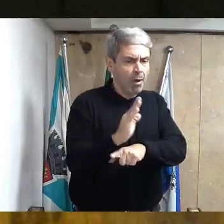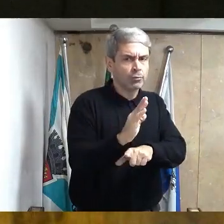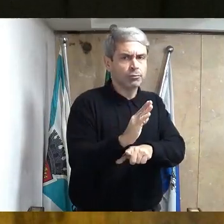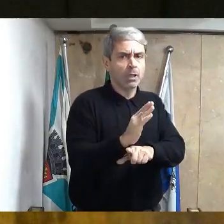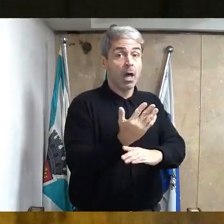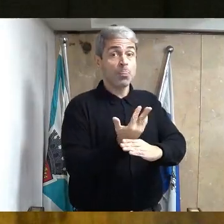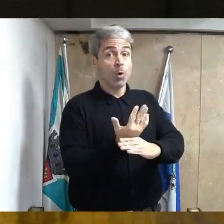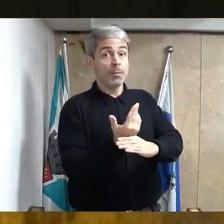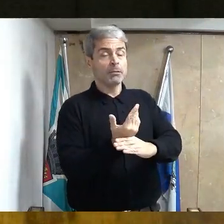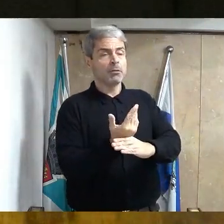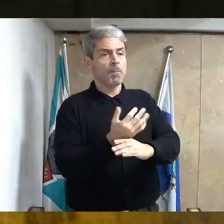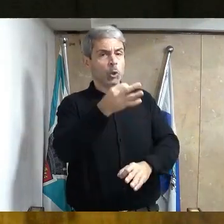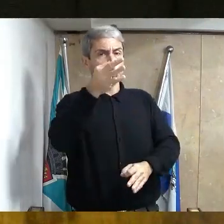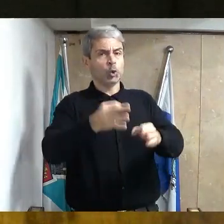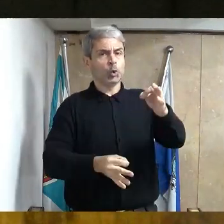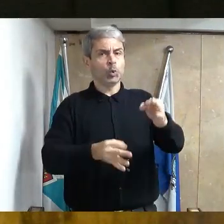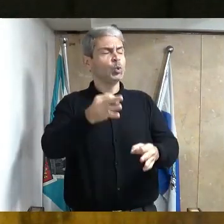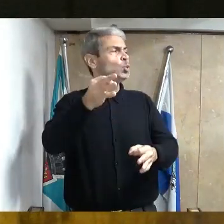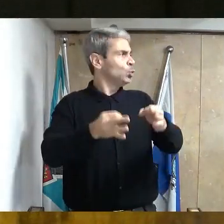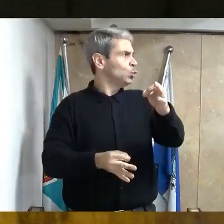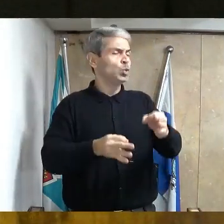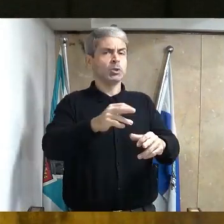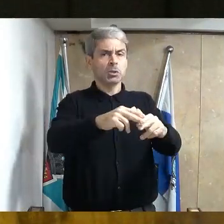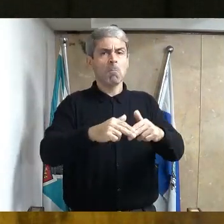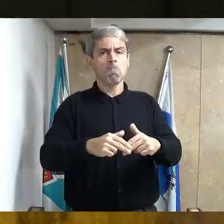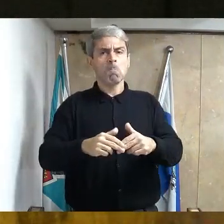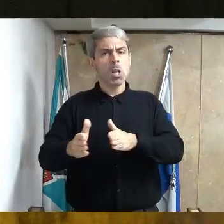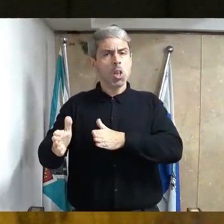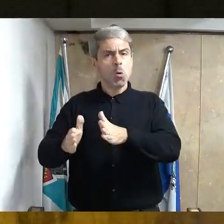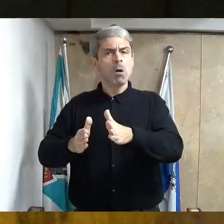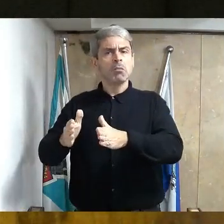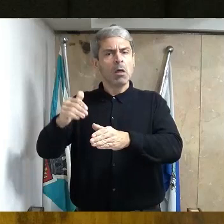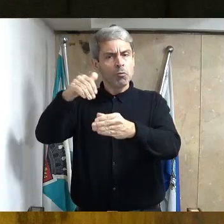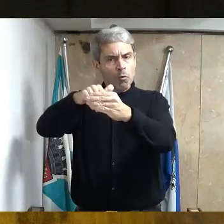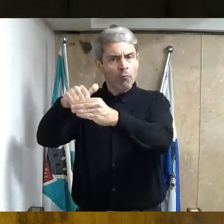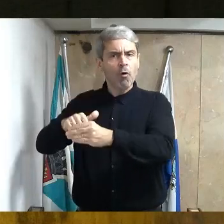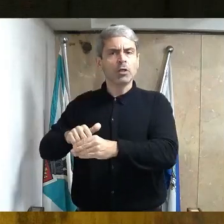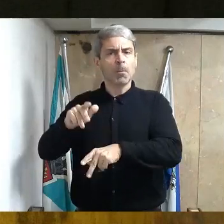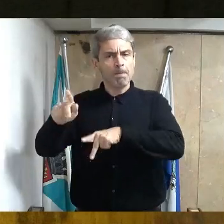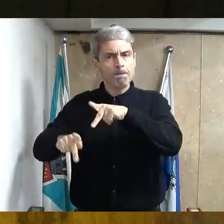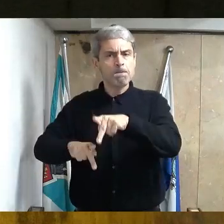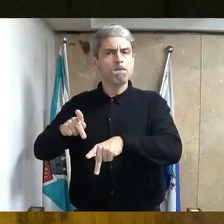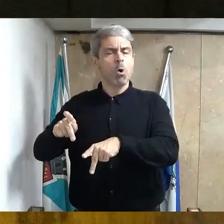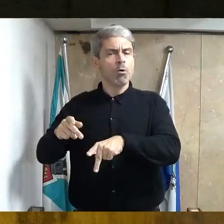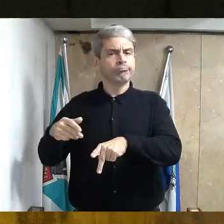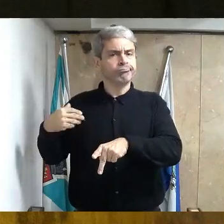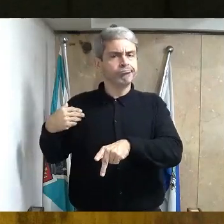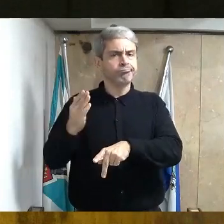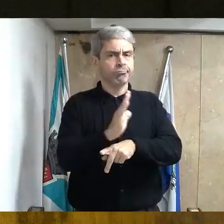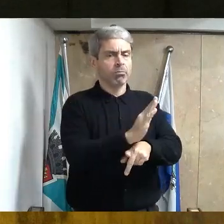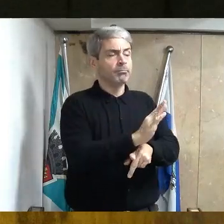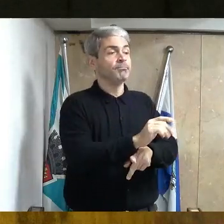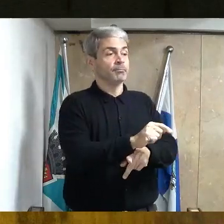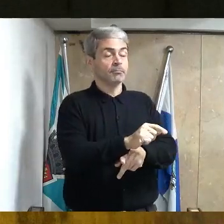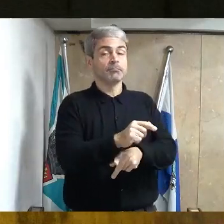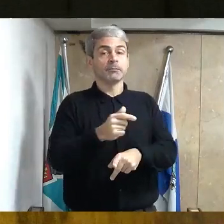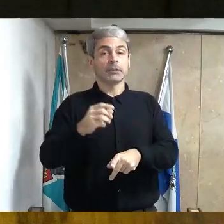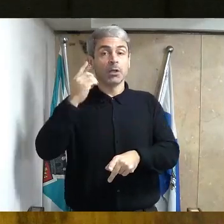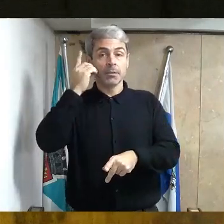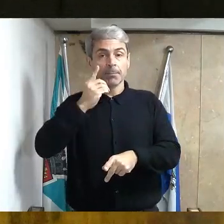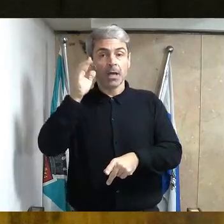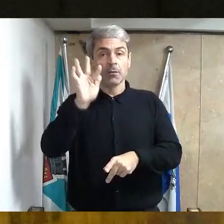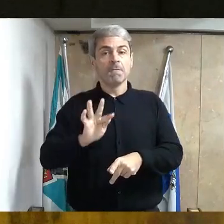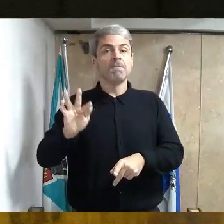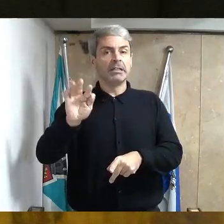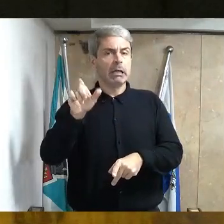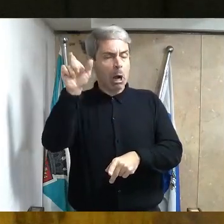vem fazendo justiça através de seu mandato dado pelo povo. E como podemos ver, o deputado federal